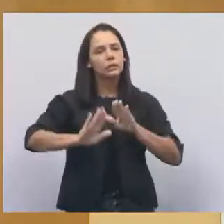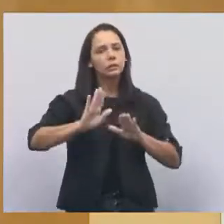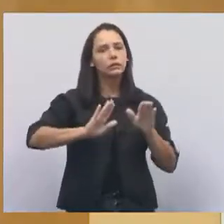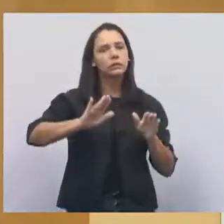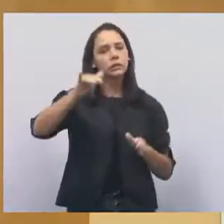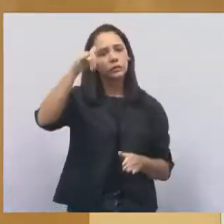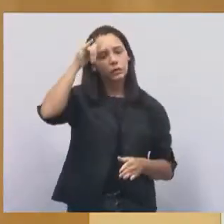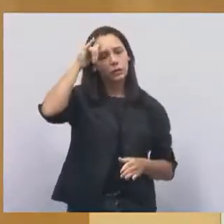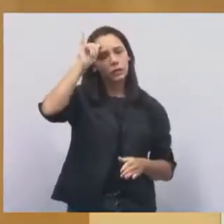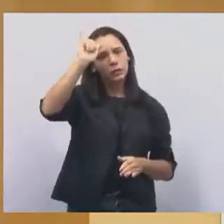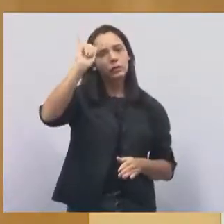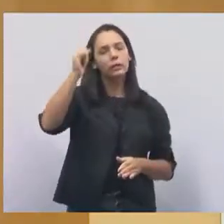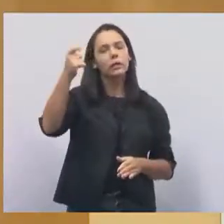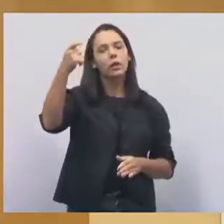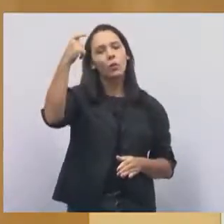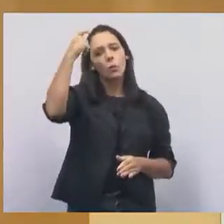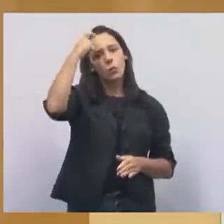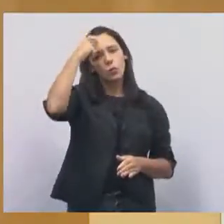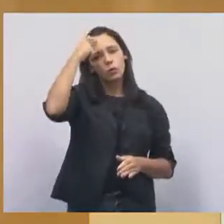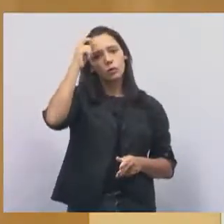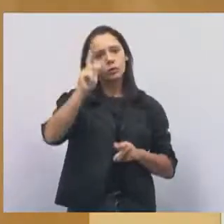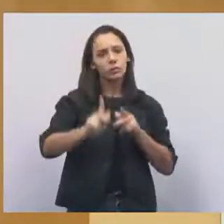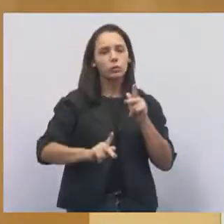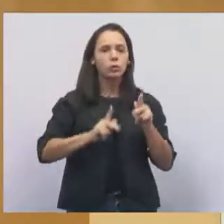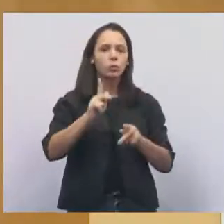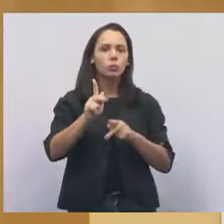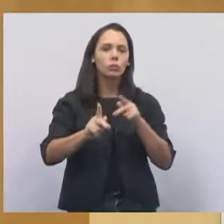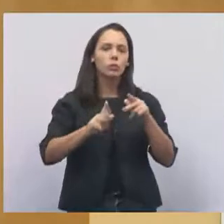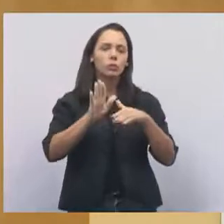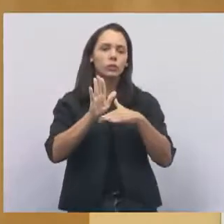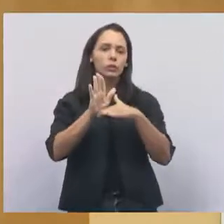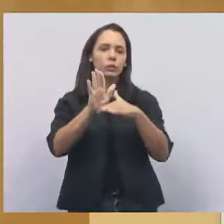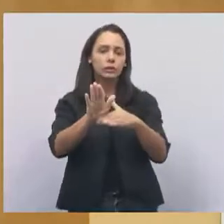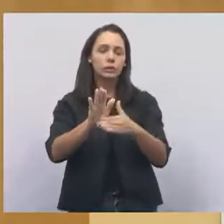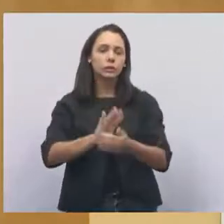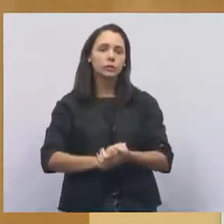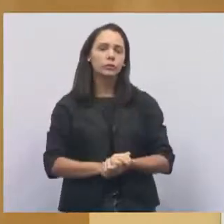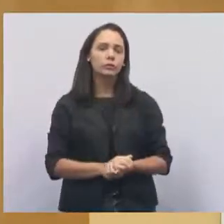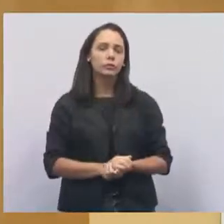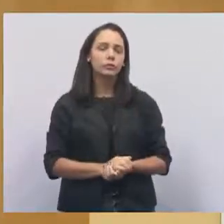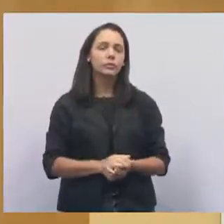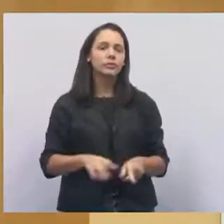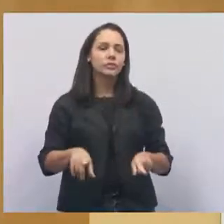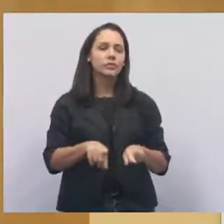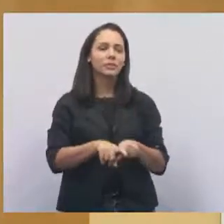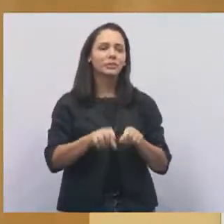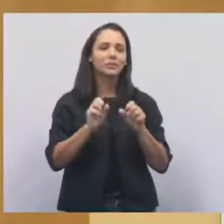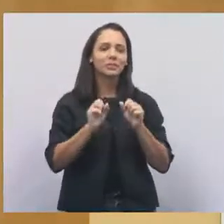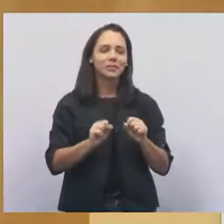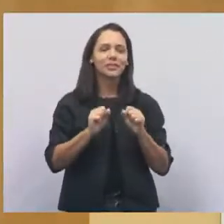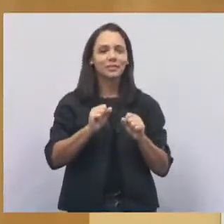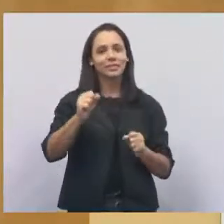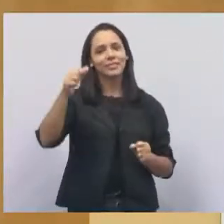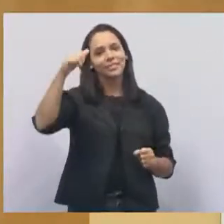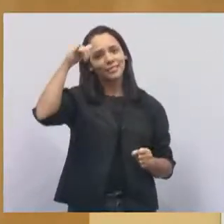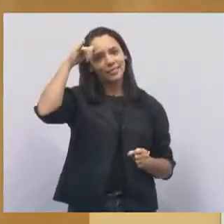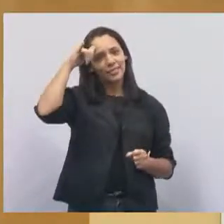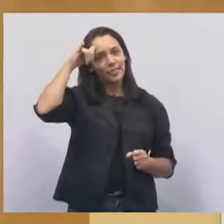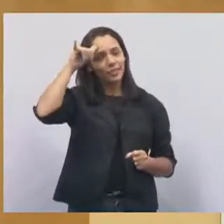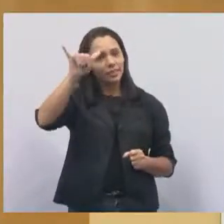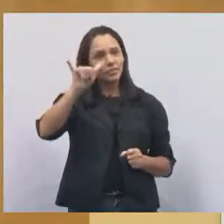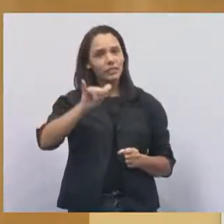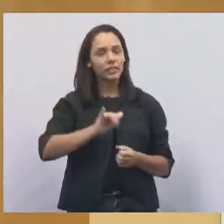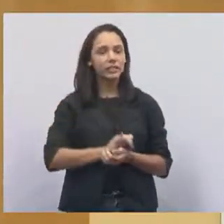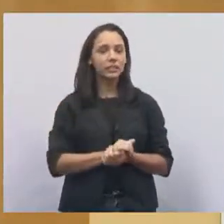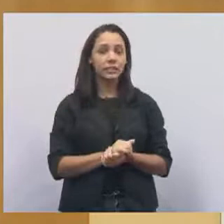e colaboração da população com a conscientização também podemos evitar um dos efeitos colaterais